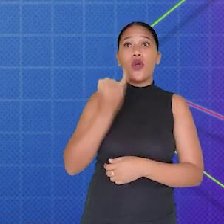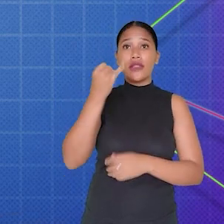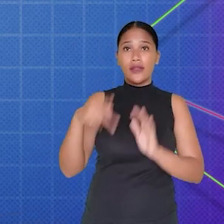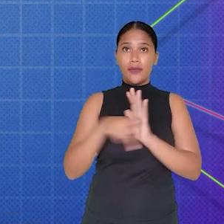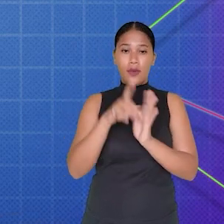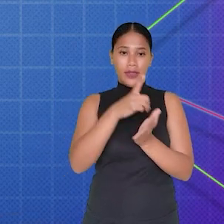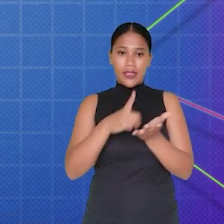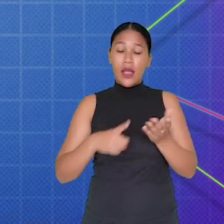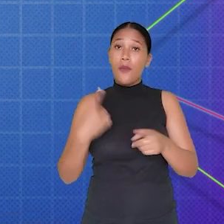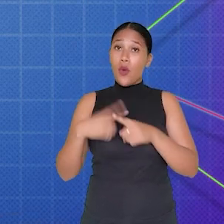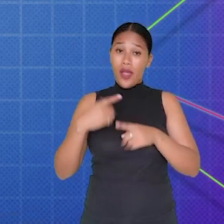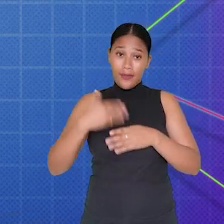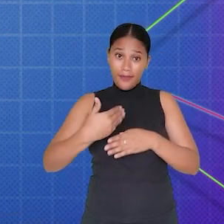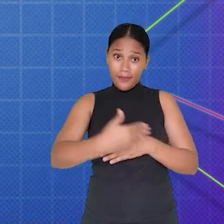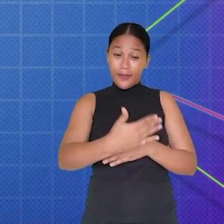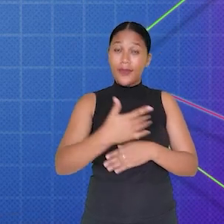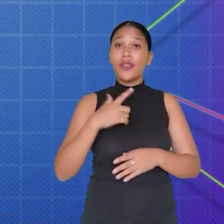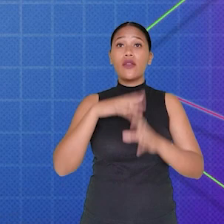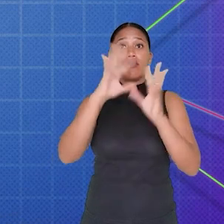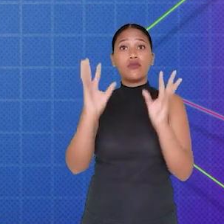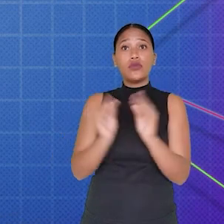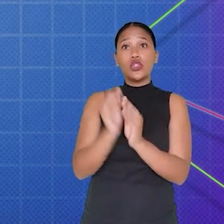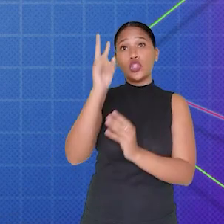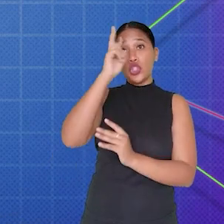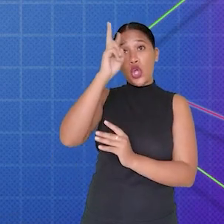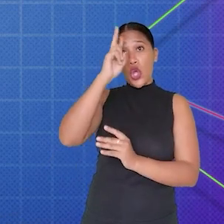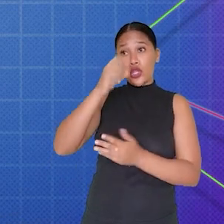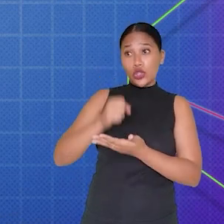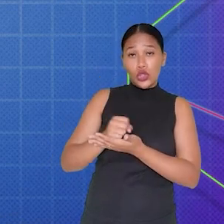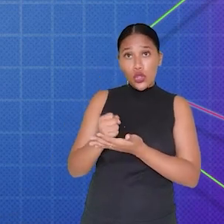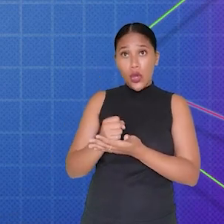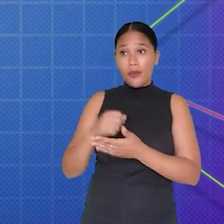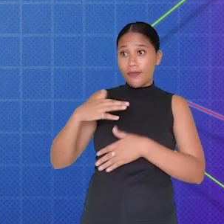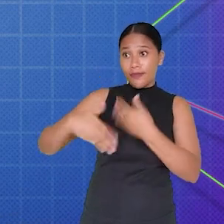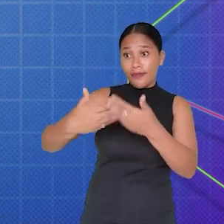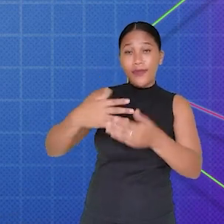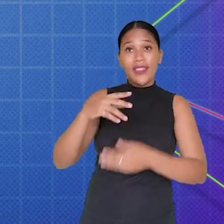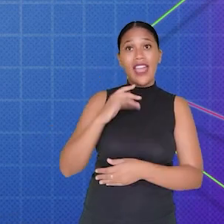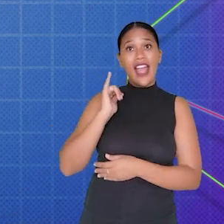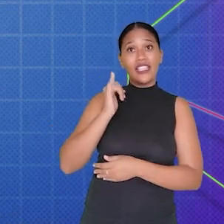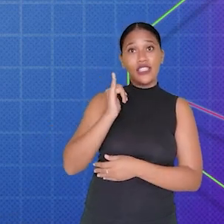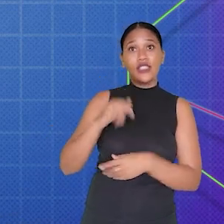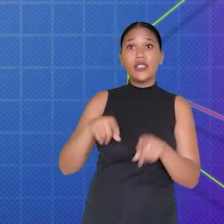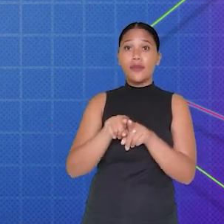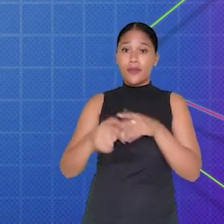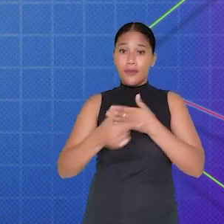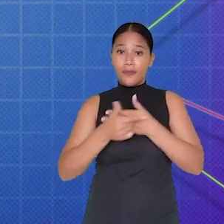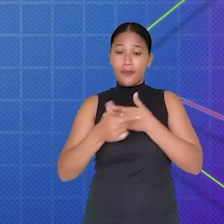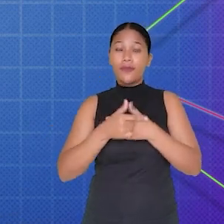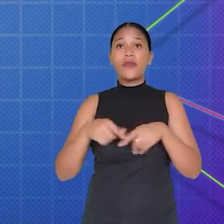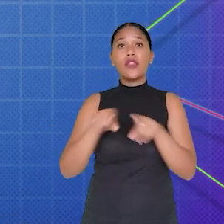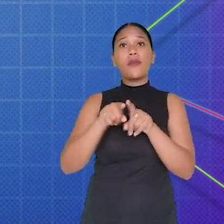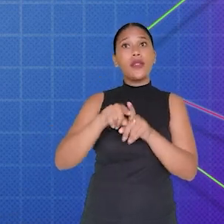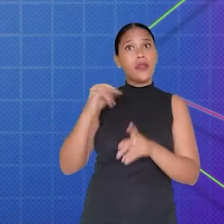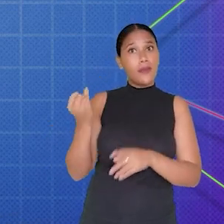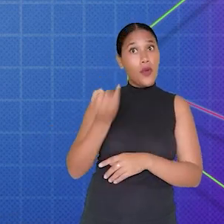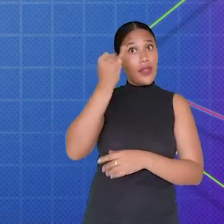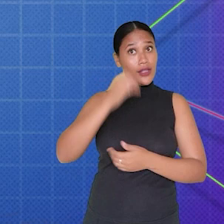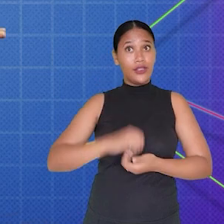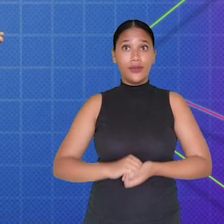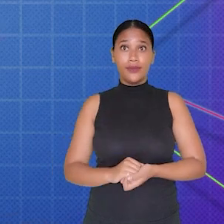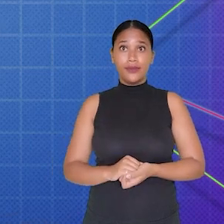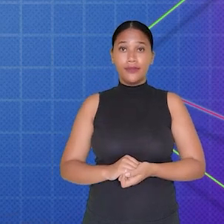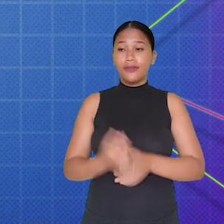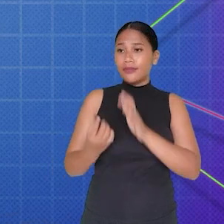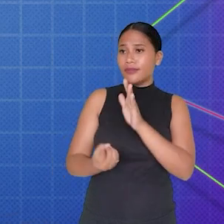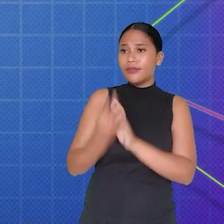importantes do Game Design Document, pois é através dele que se define a história do jogo, a progressão da narrativa, os personagens e os